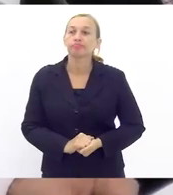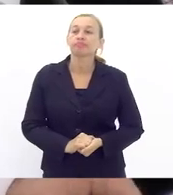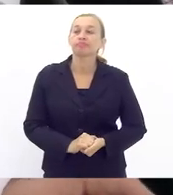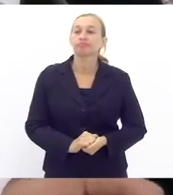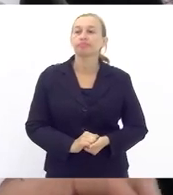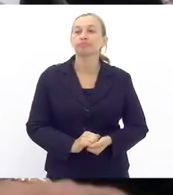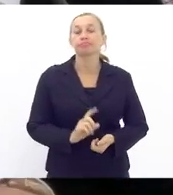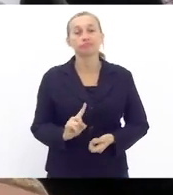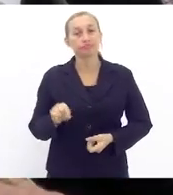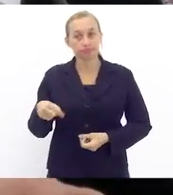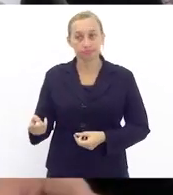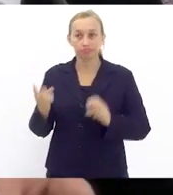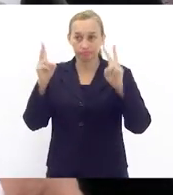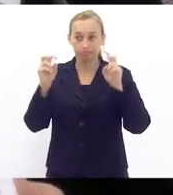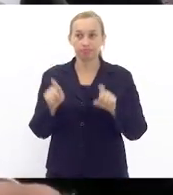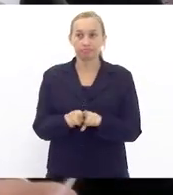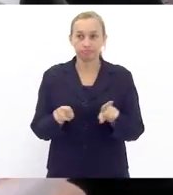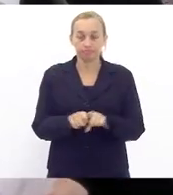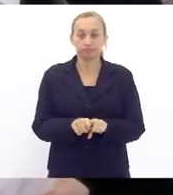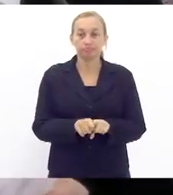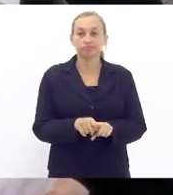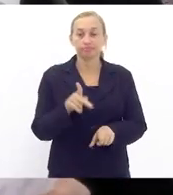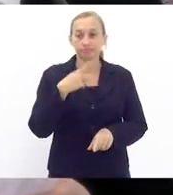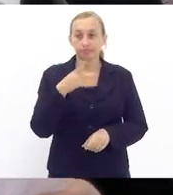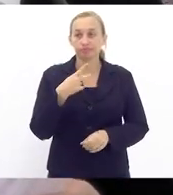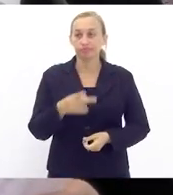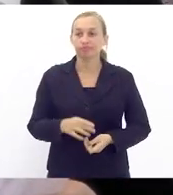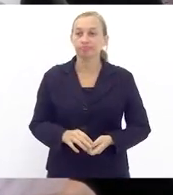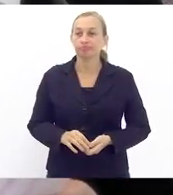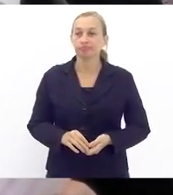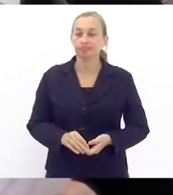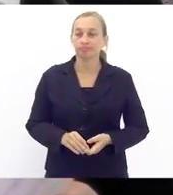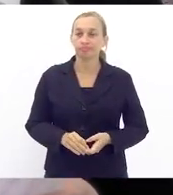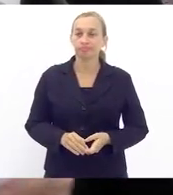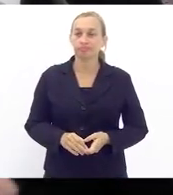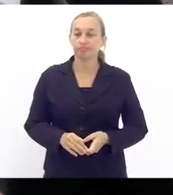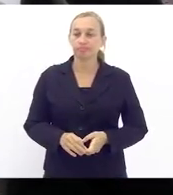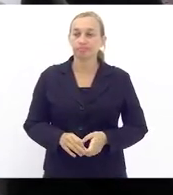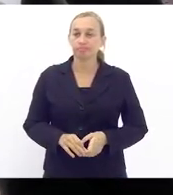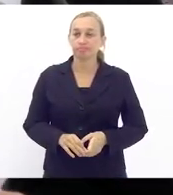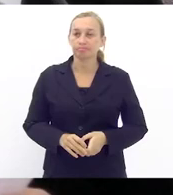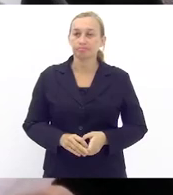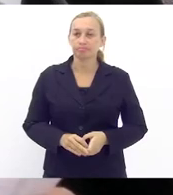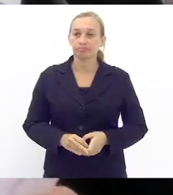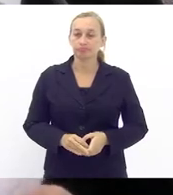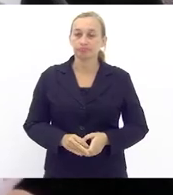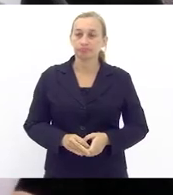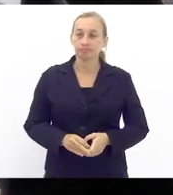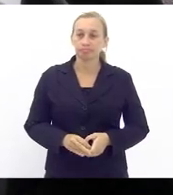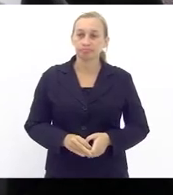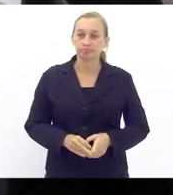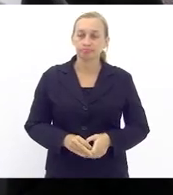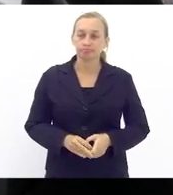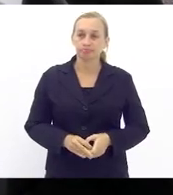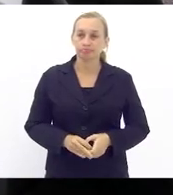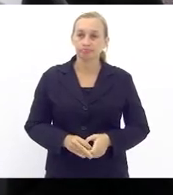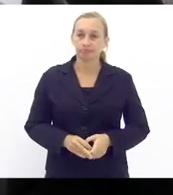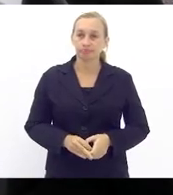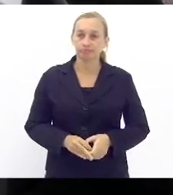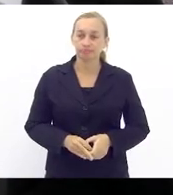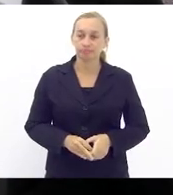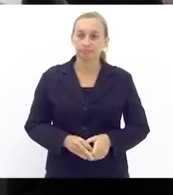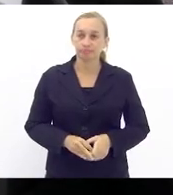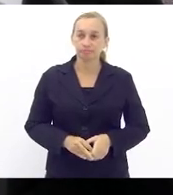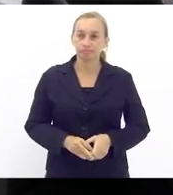outra outra questão que foi foi colocado né já falei aqui bom é aqui tá